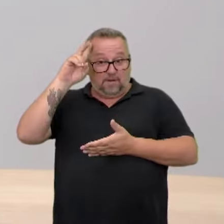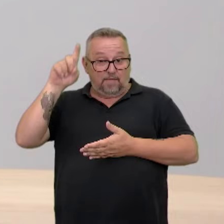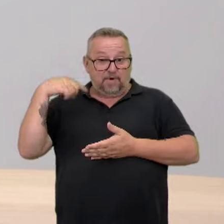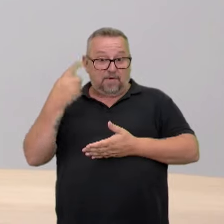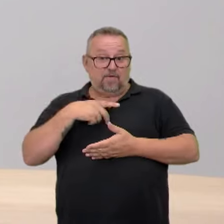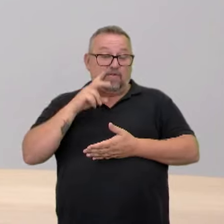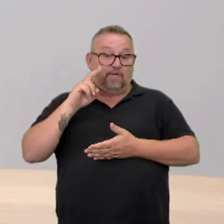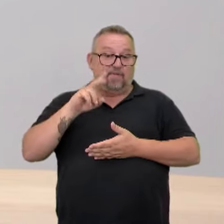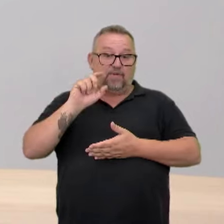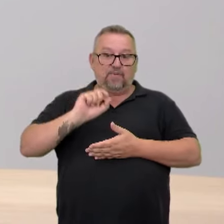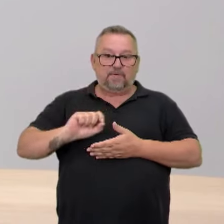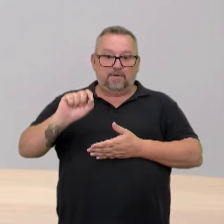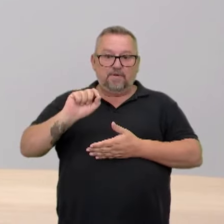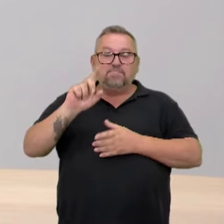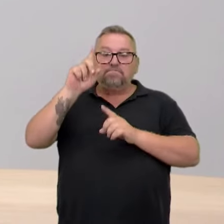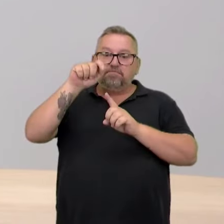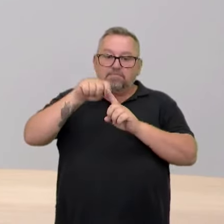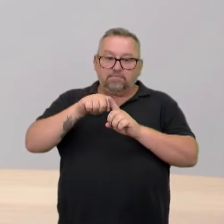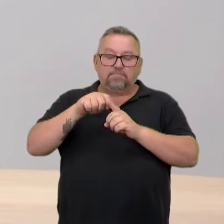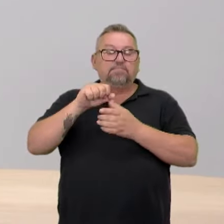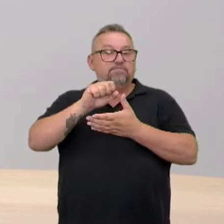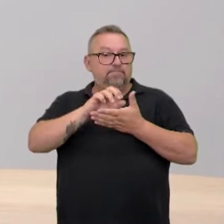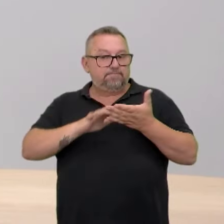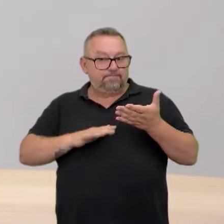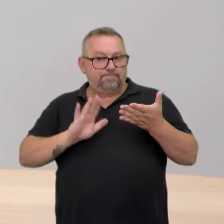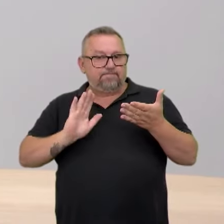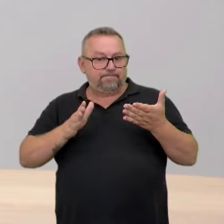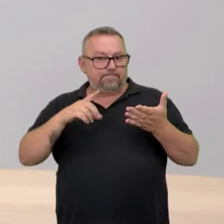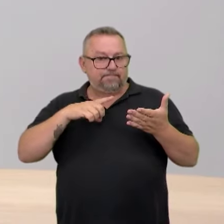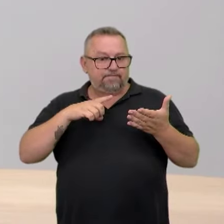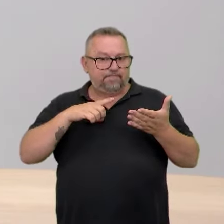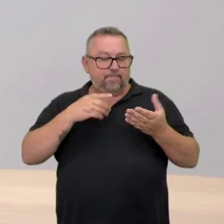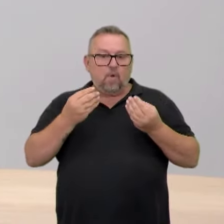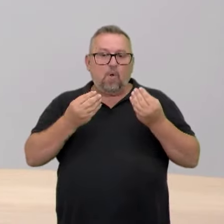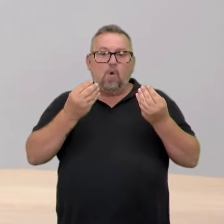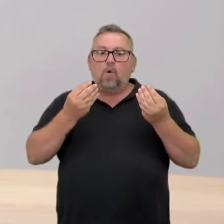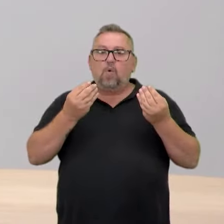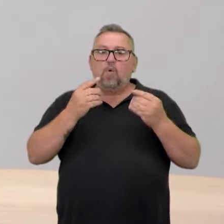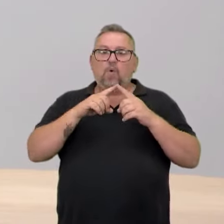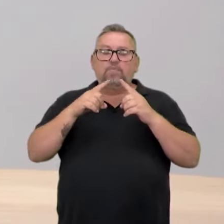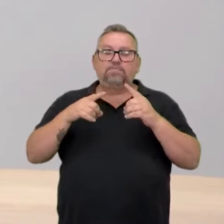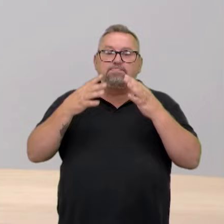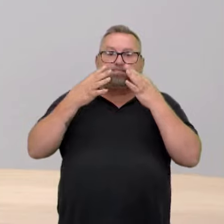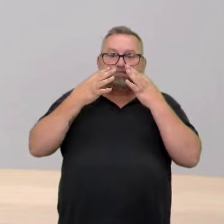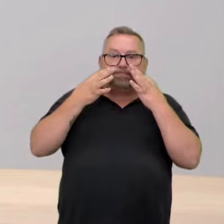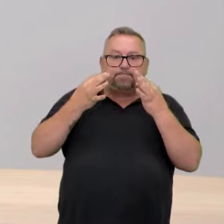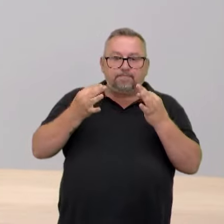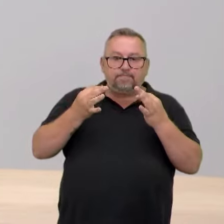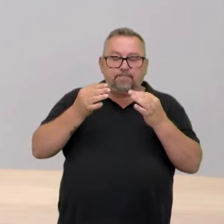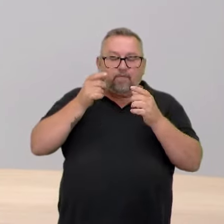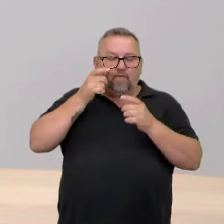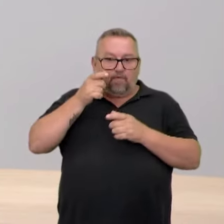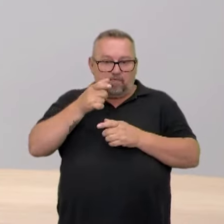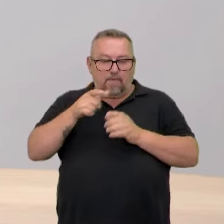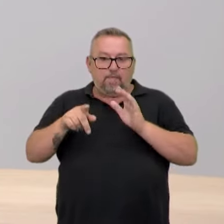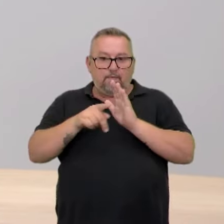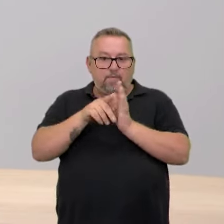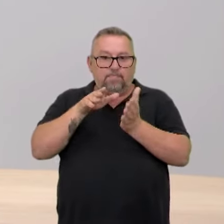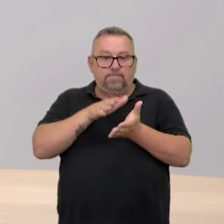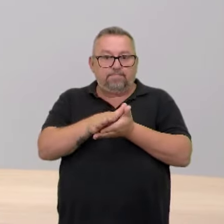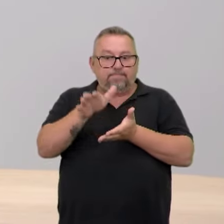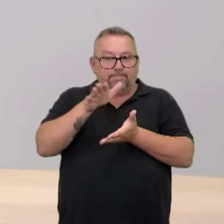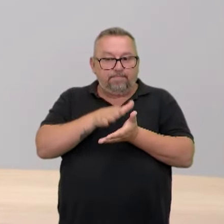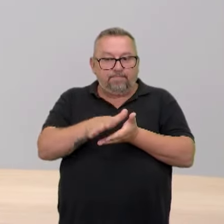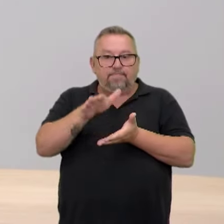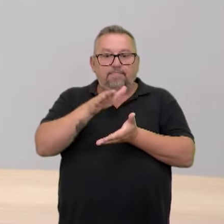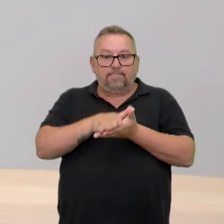tratando aí nessa atividade de como funcionam os observatórios, os observatórios de imprensa. E